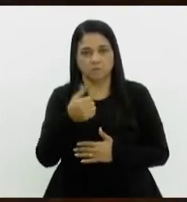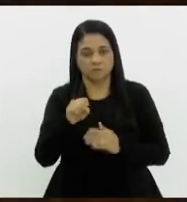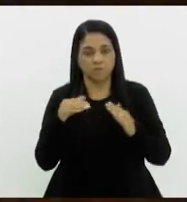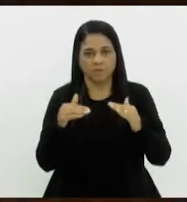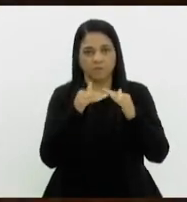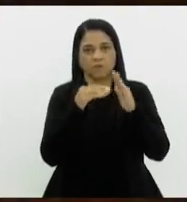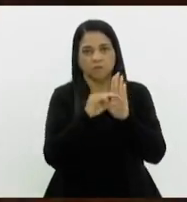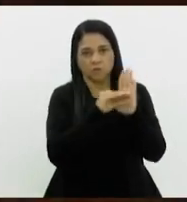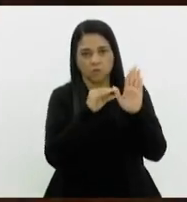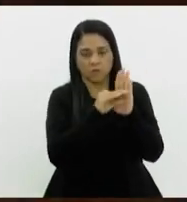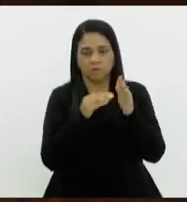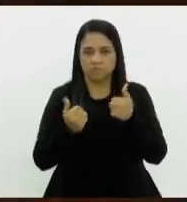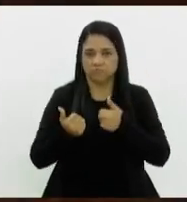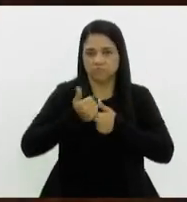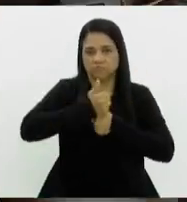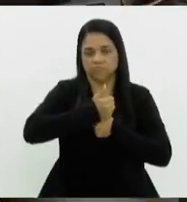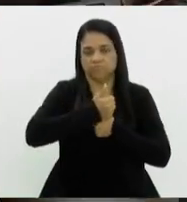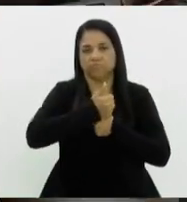por substitutivo.